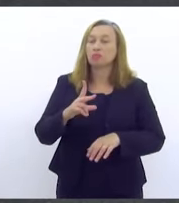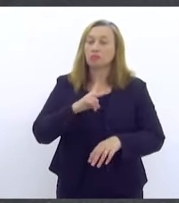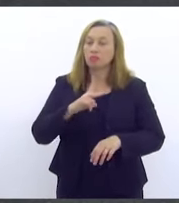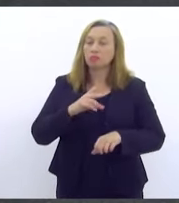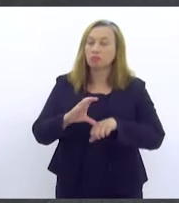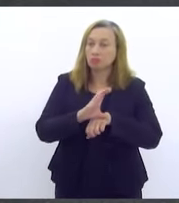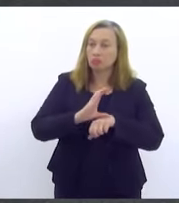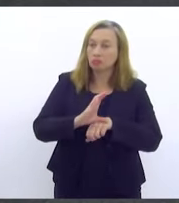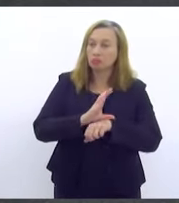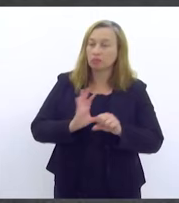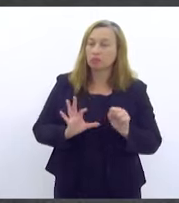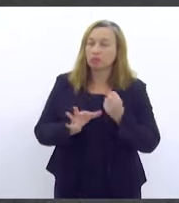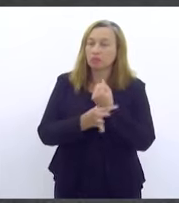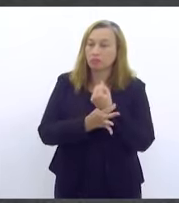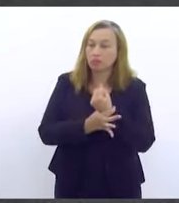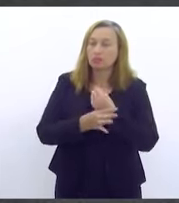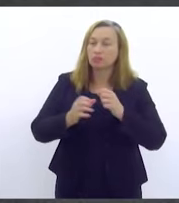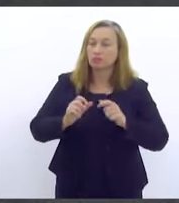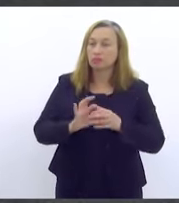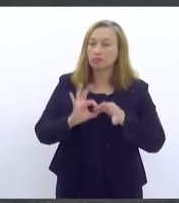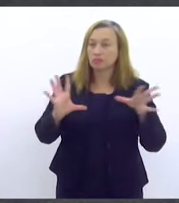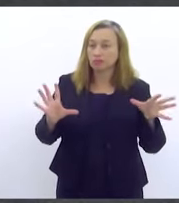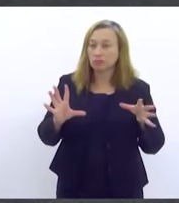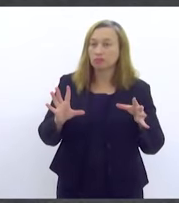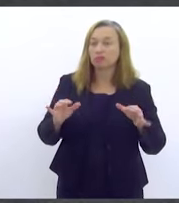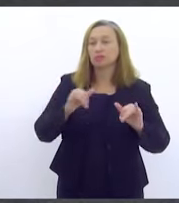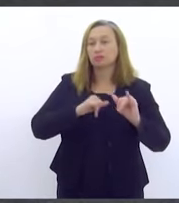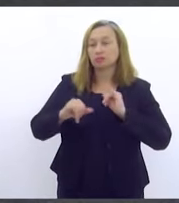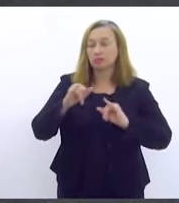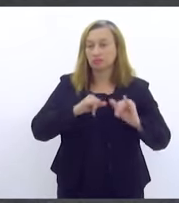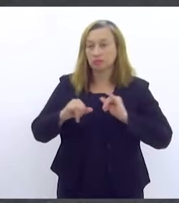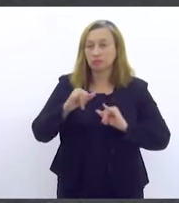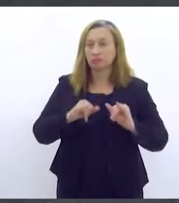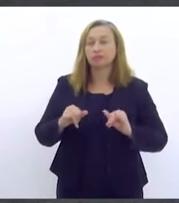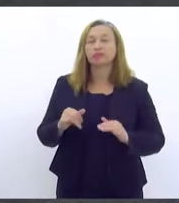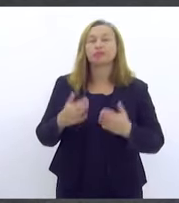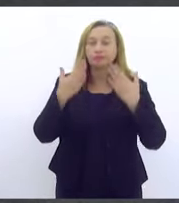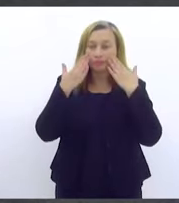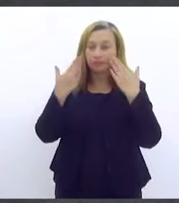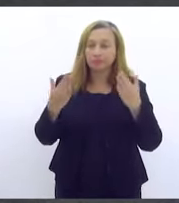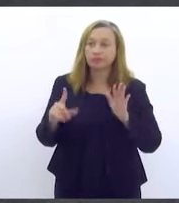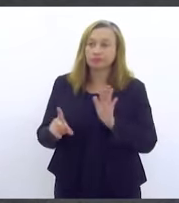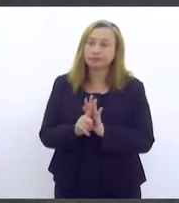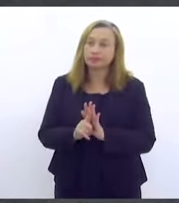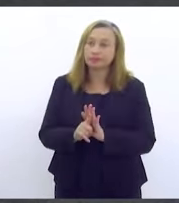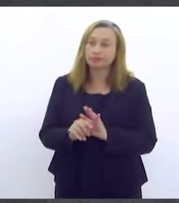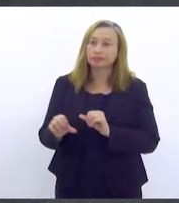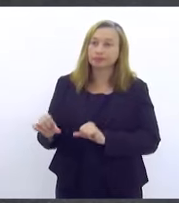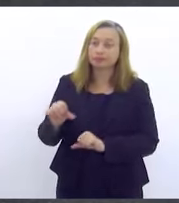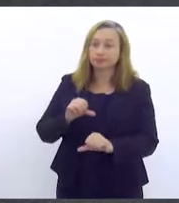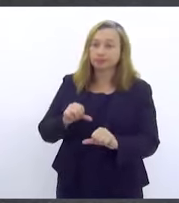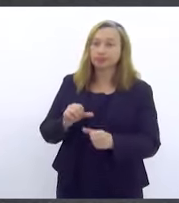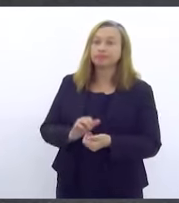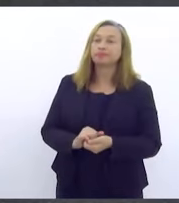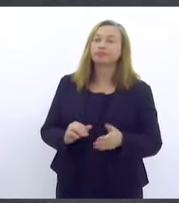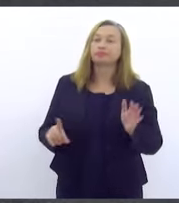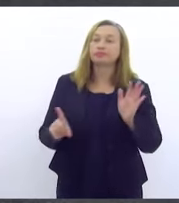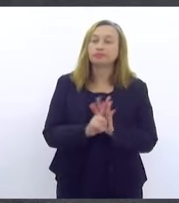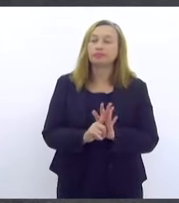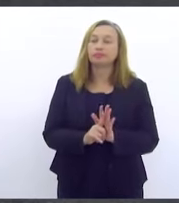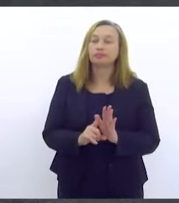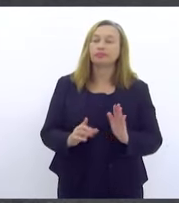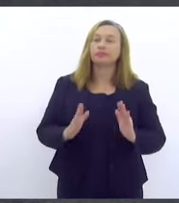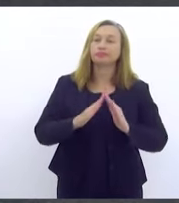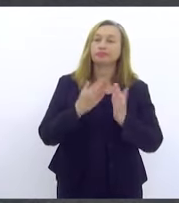Átila Nunes, garante a ampla liberdade de informação. Eu apresentei essa lei em oposição à lei da escola